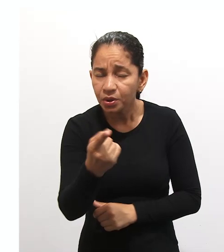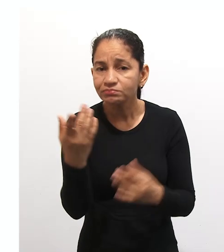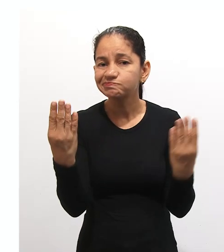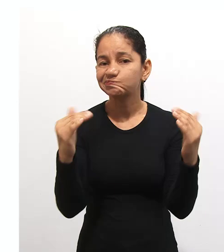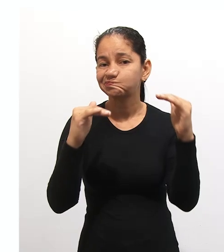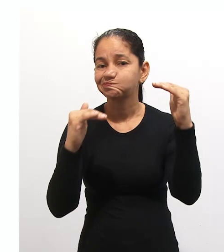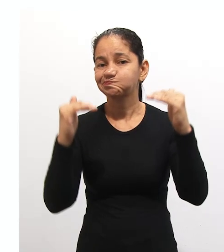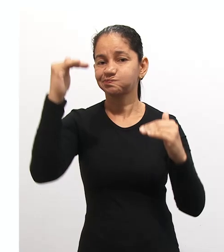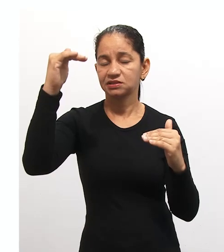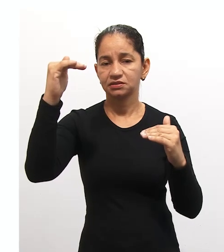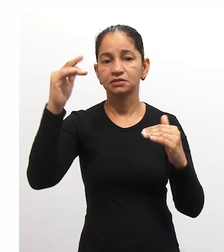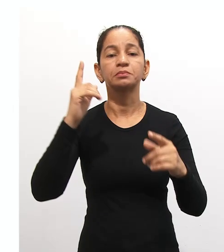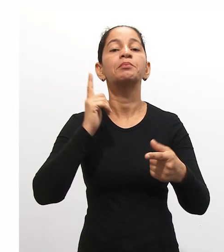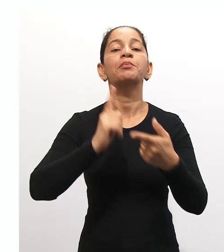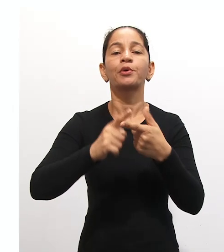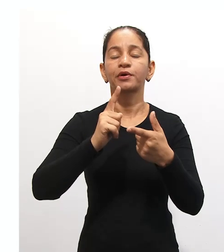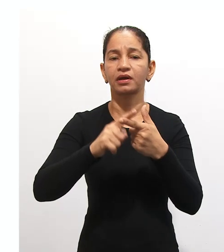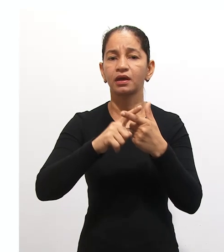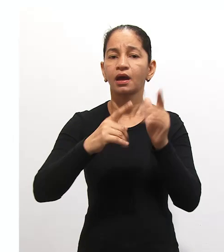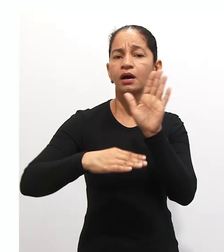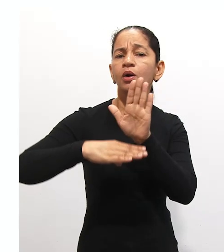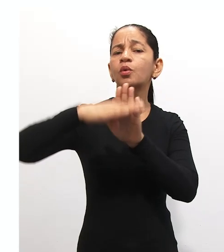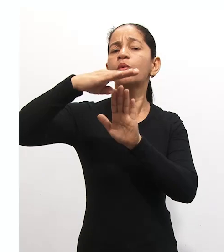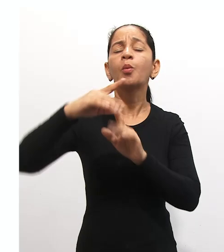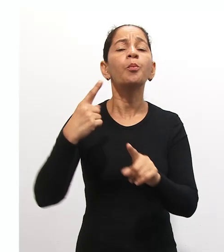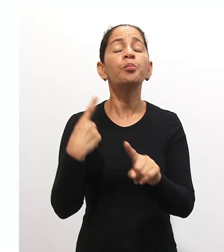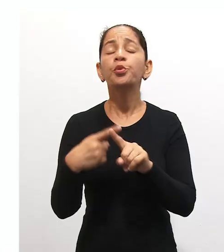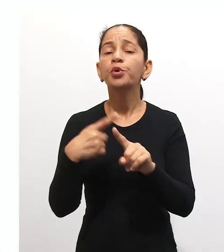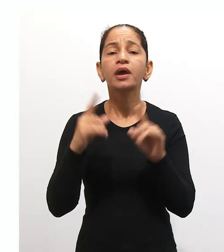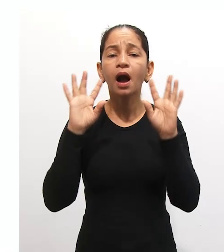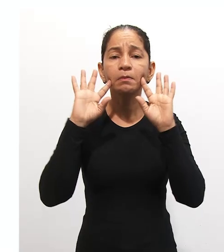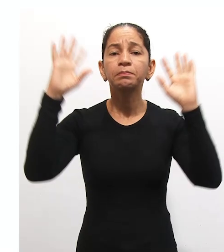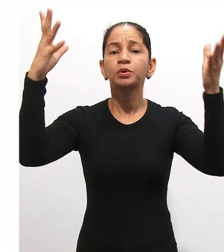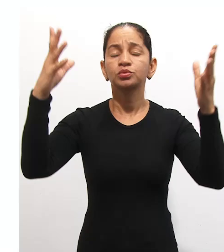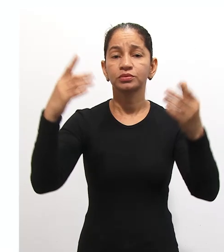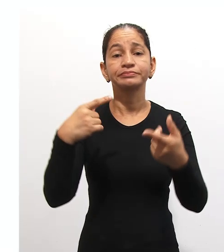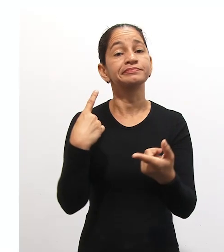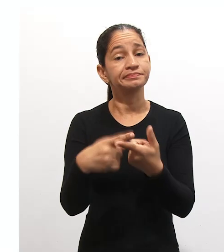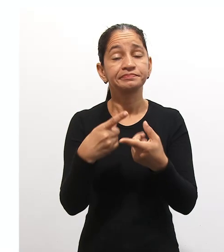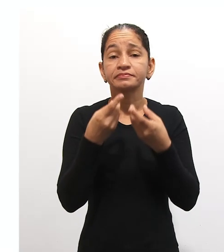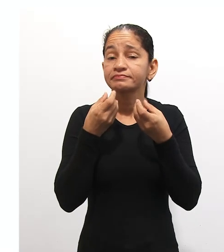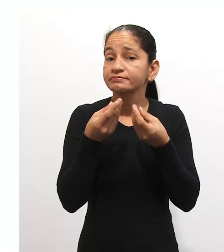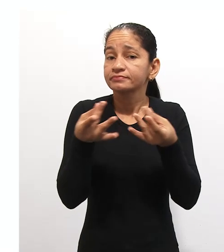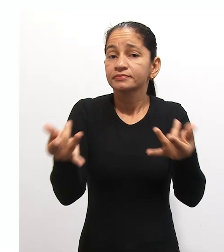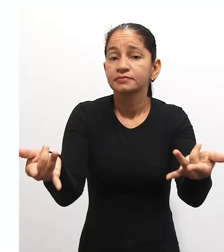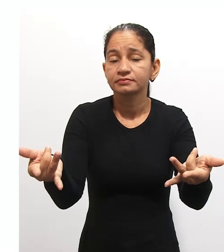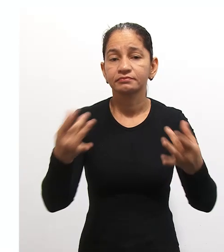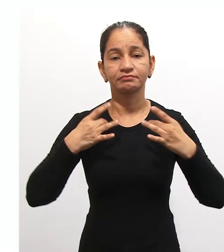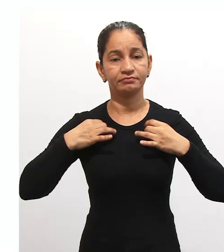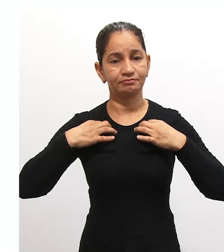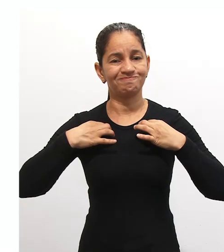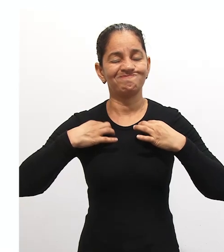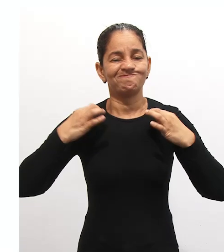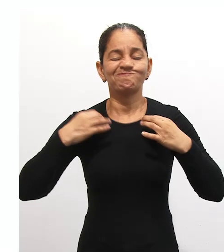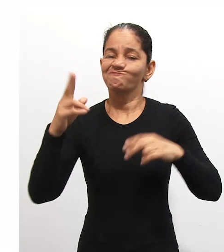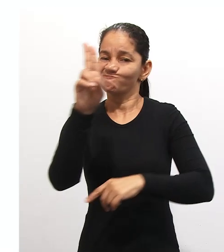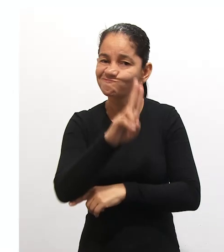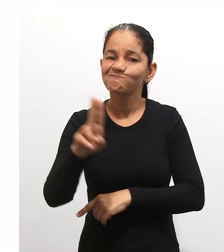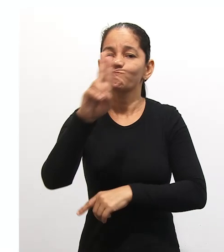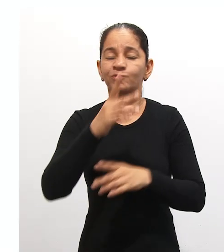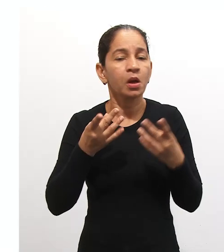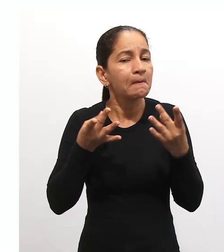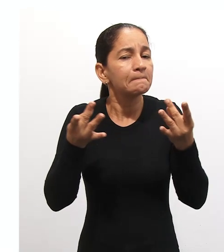análise, descobriu que o aumento ele foi causado pelo desperdício de tecido e horas extras